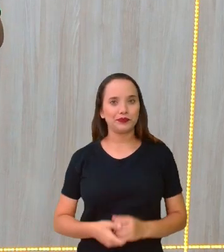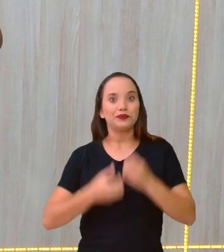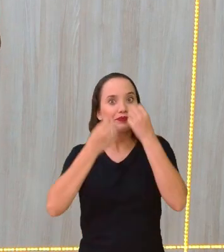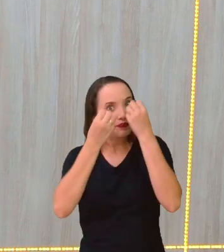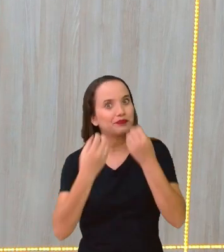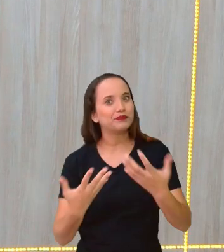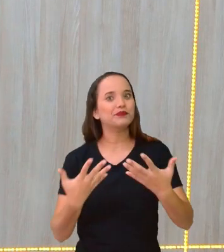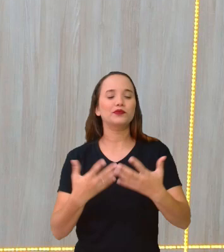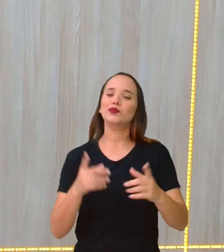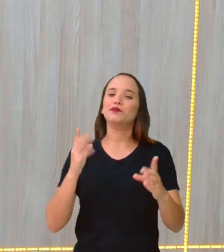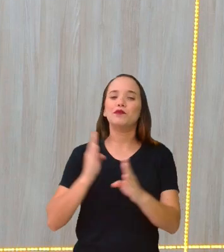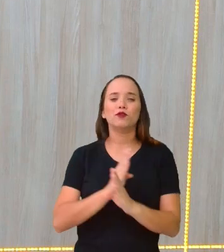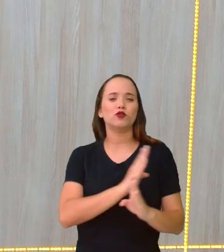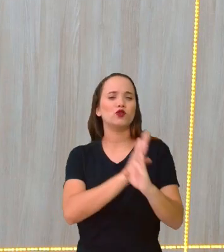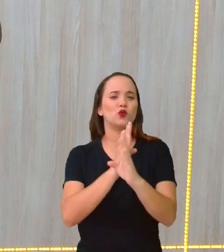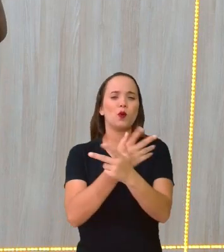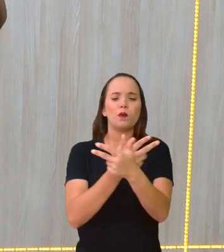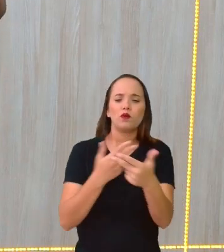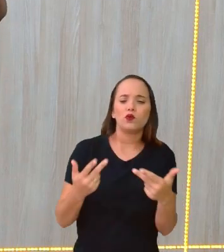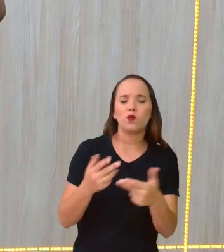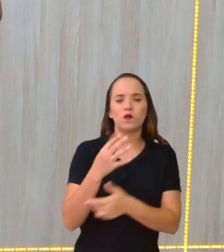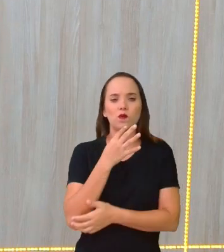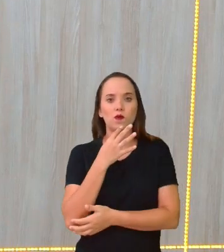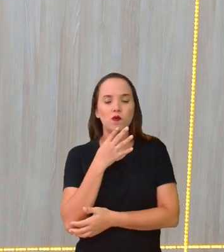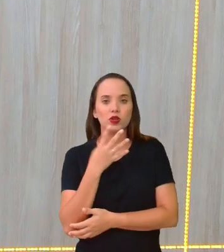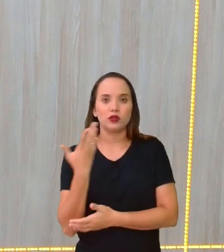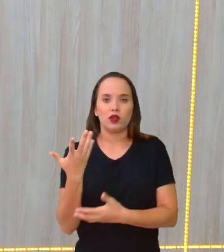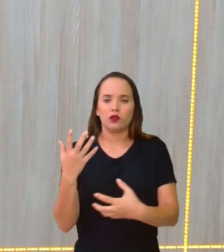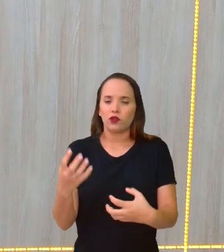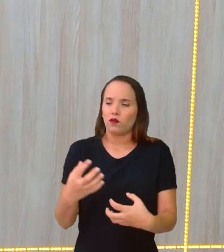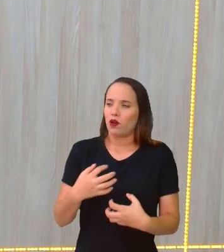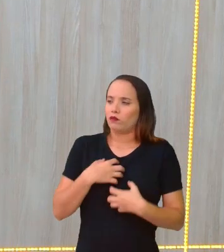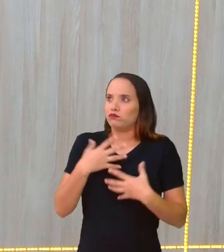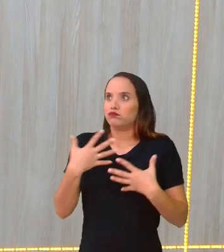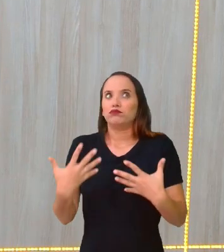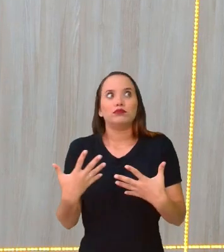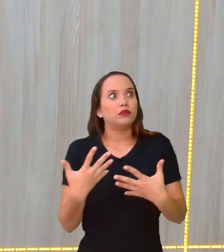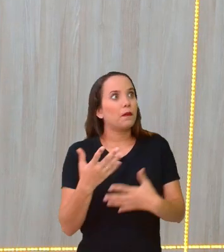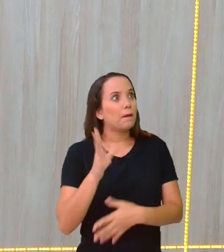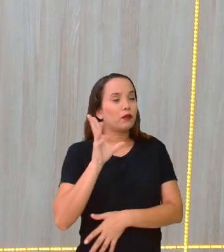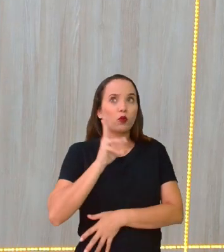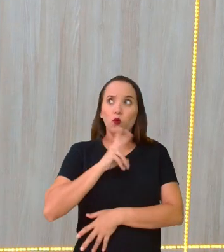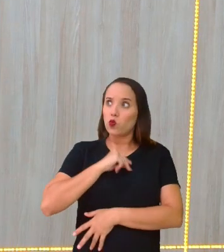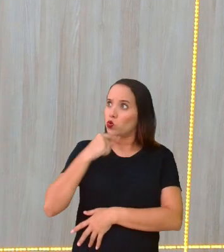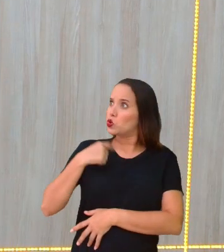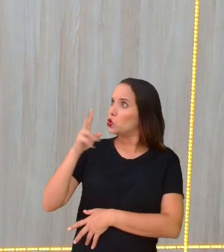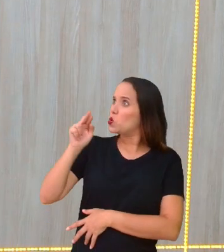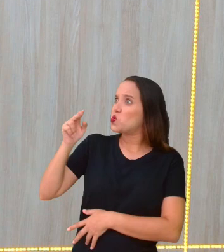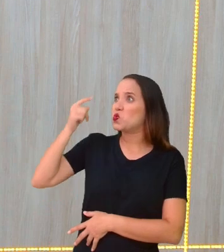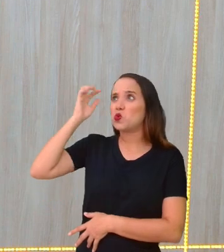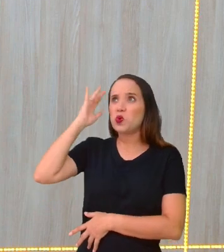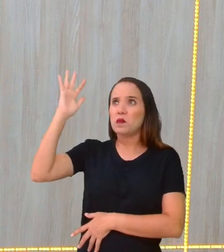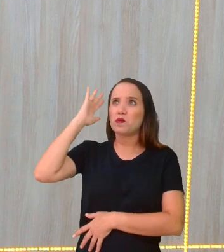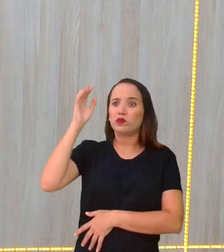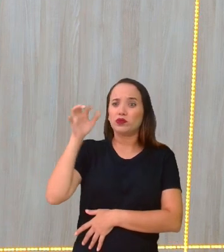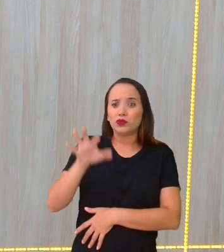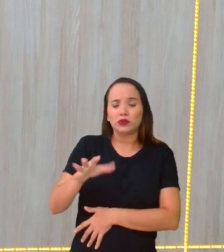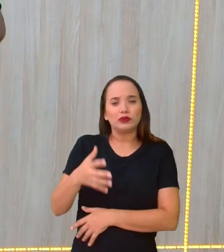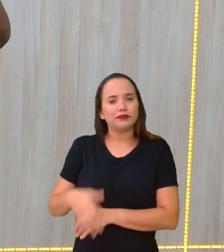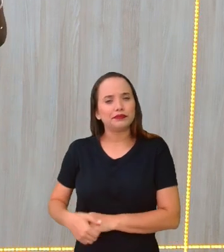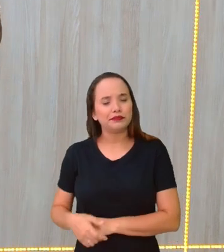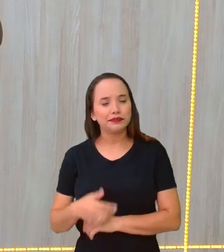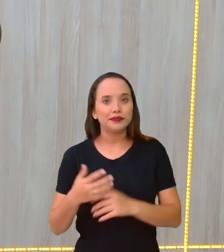muito bom descobrir, conhecer aquela sensação de minha gente, eu nunca tinha pensado nisso. Olha só que